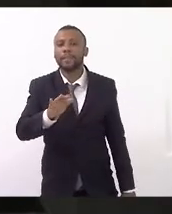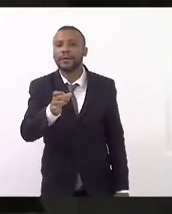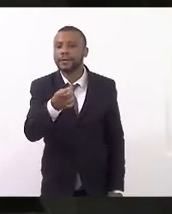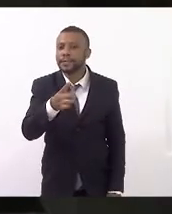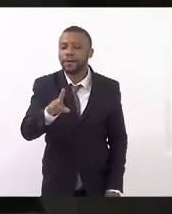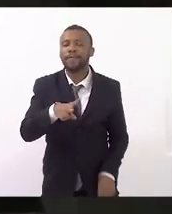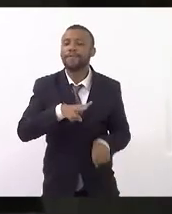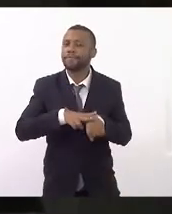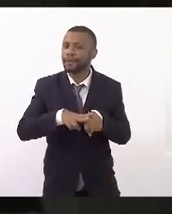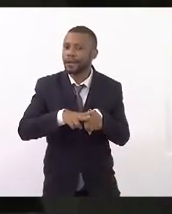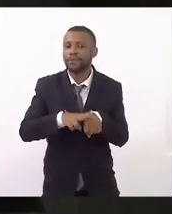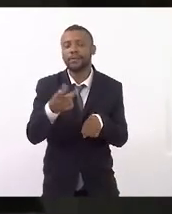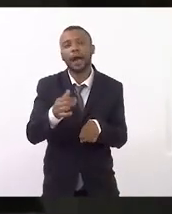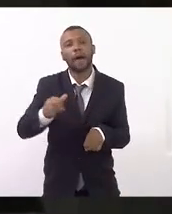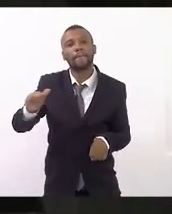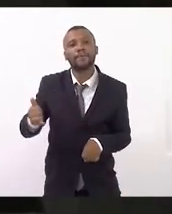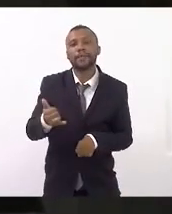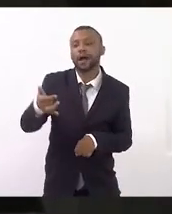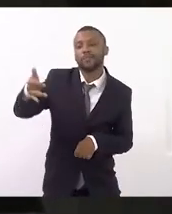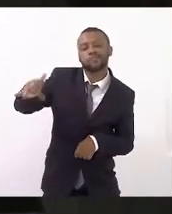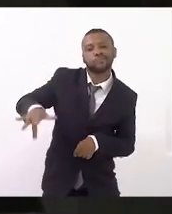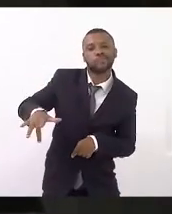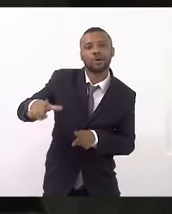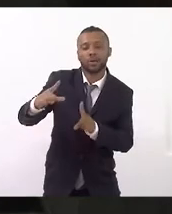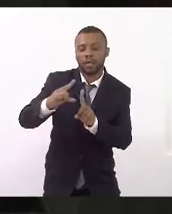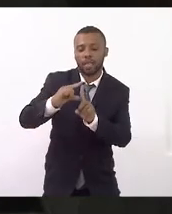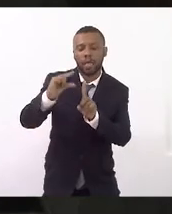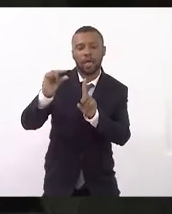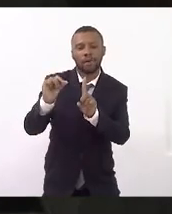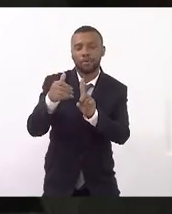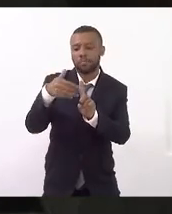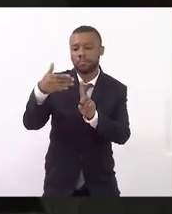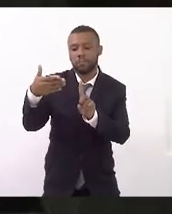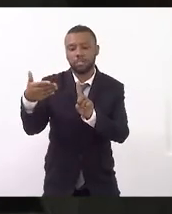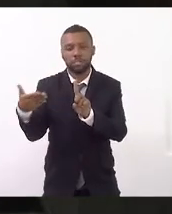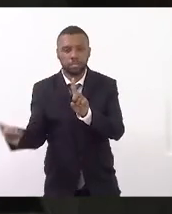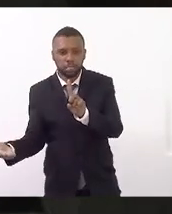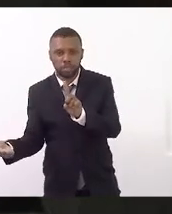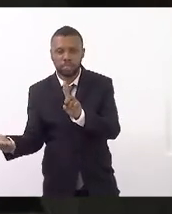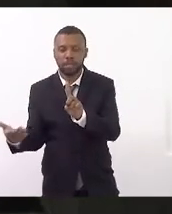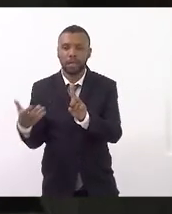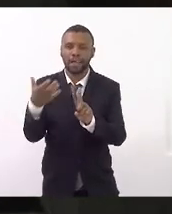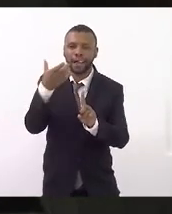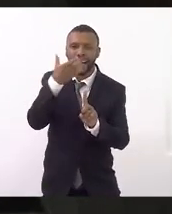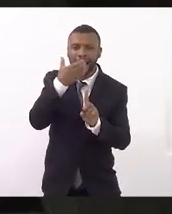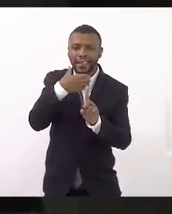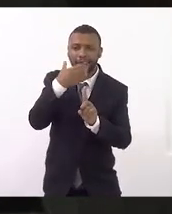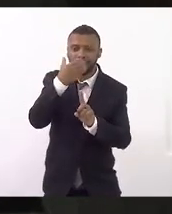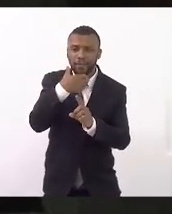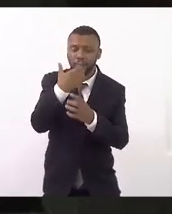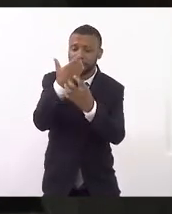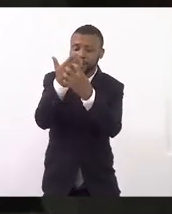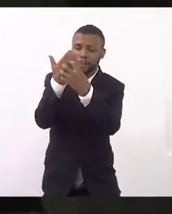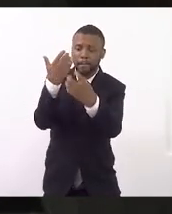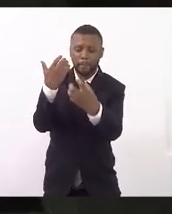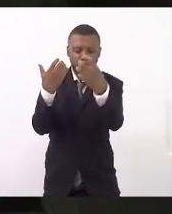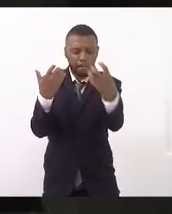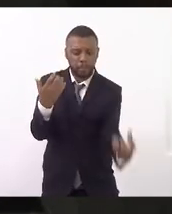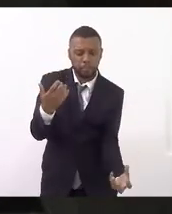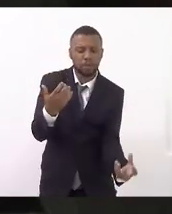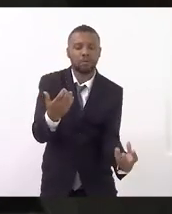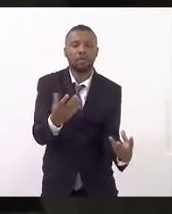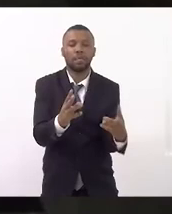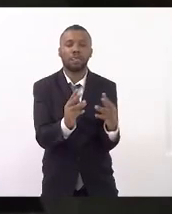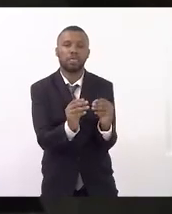Você usar o resto das plantas, das folhas, dos frutos, como insumos que são fertilizantes naturais. O que é